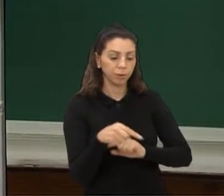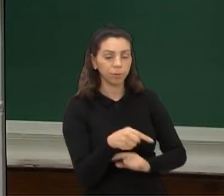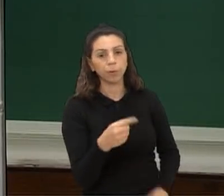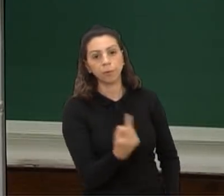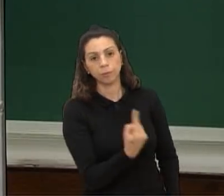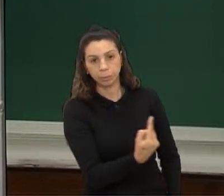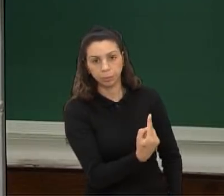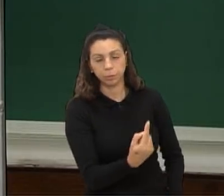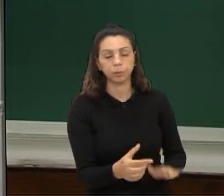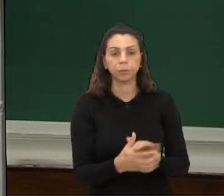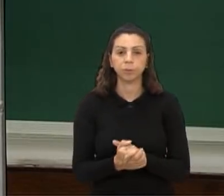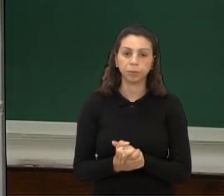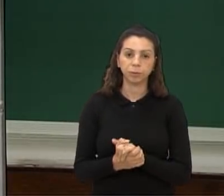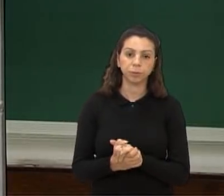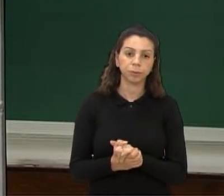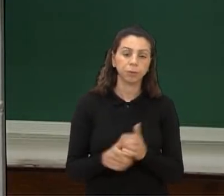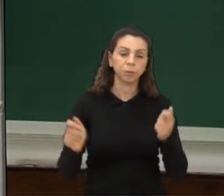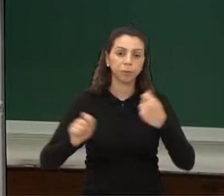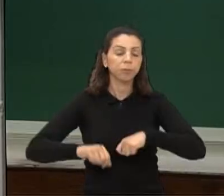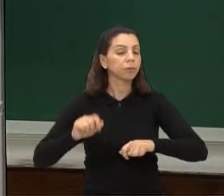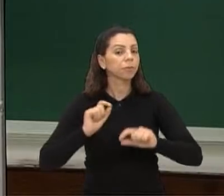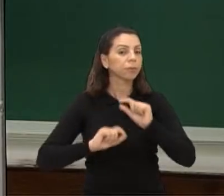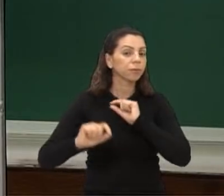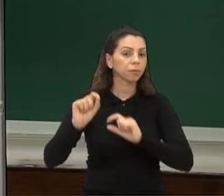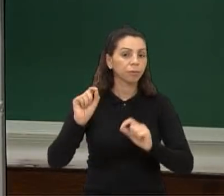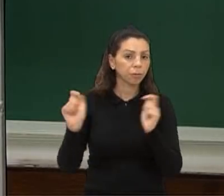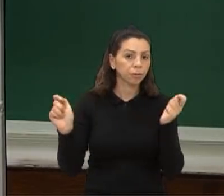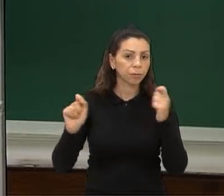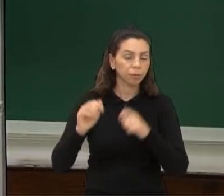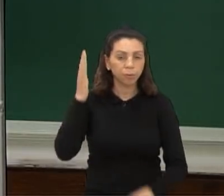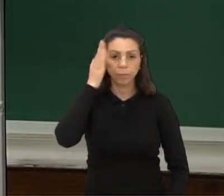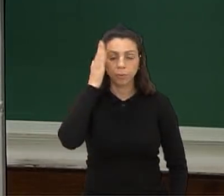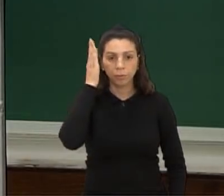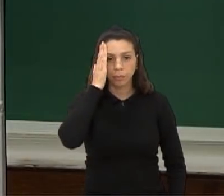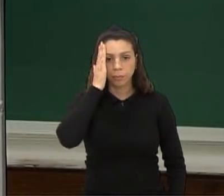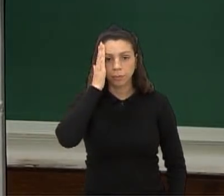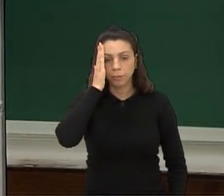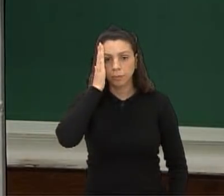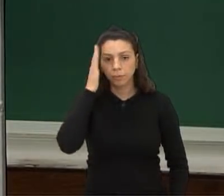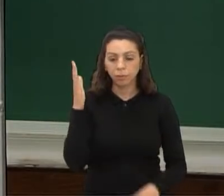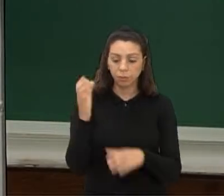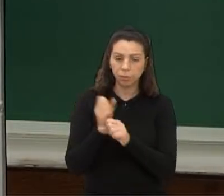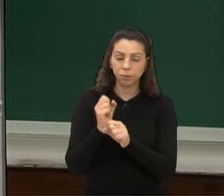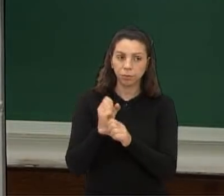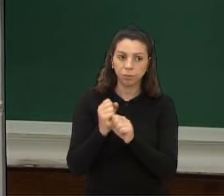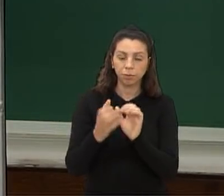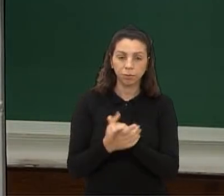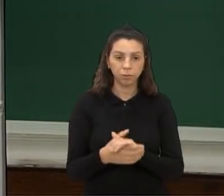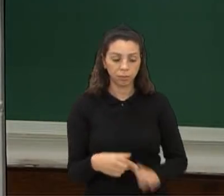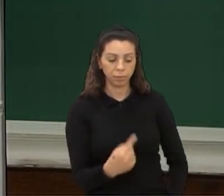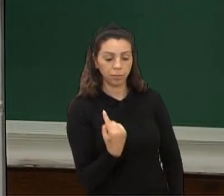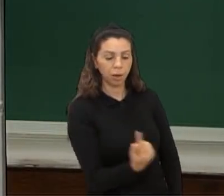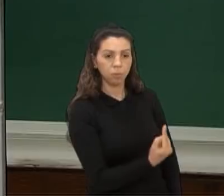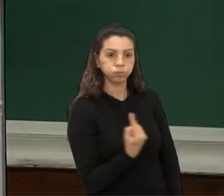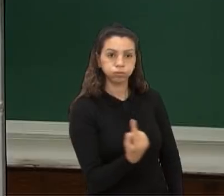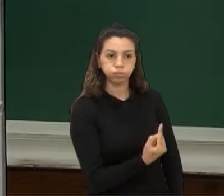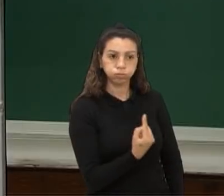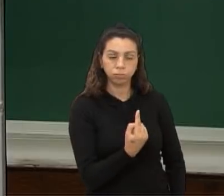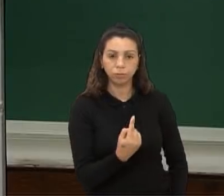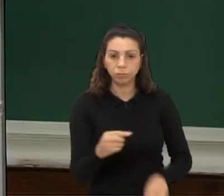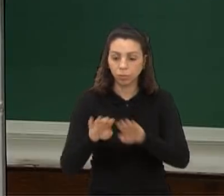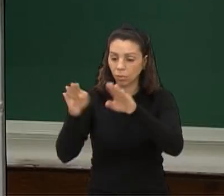ideias, primeiro pelo preço do liquidificador. Porque os demais, o fogão e a geladeira, dependem do X,